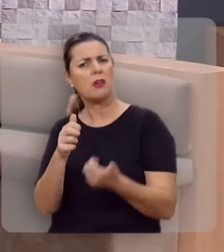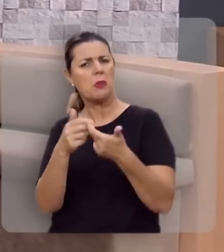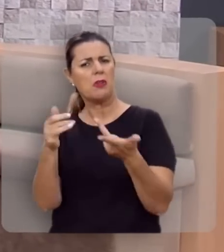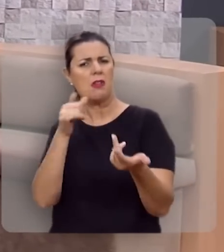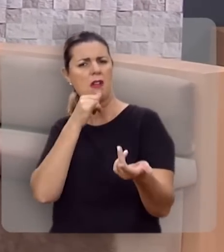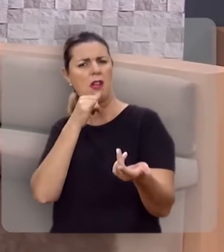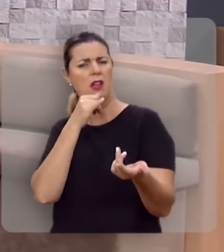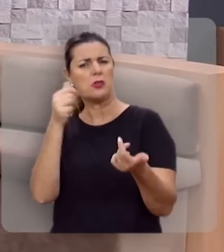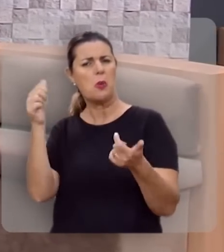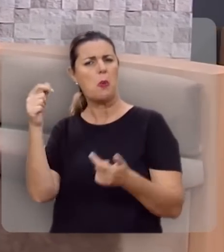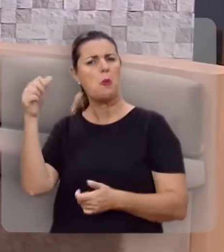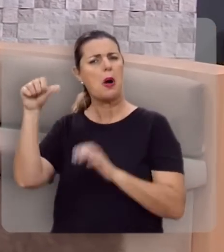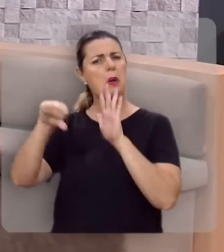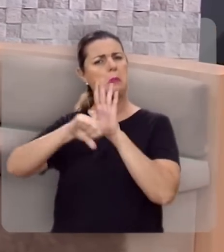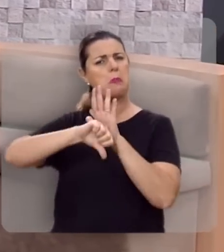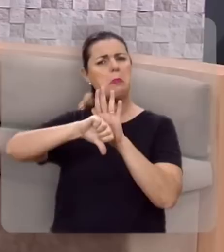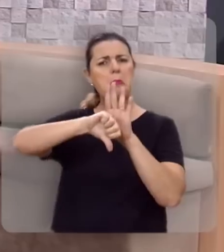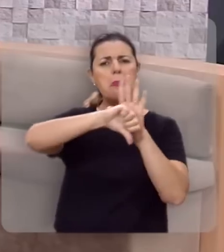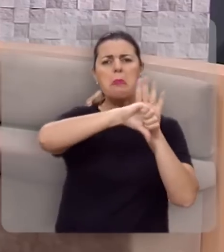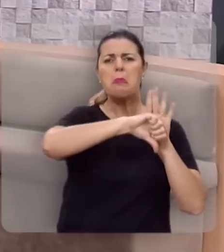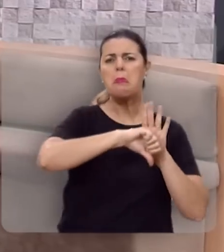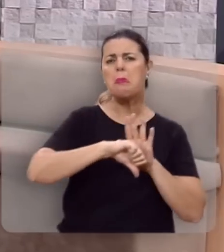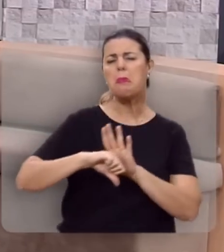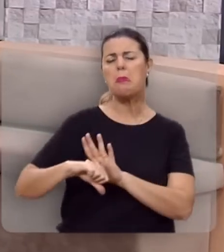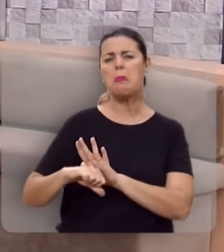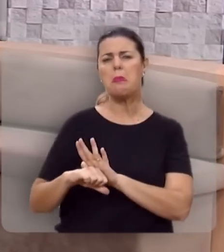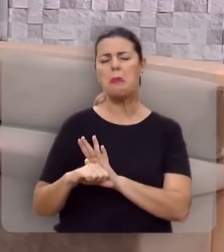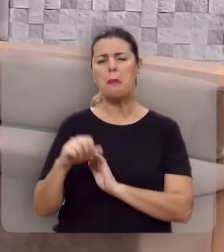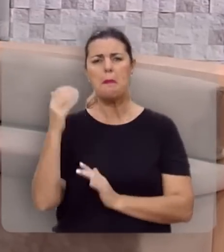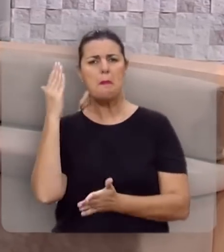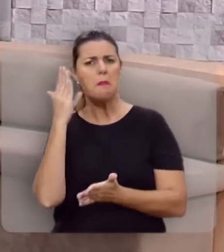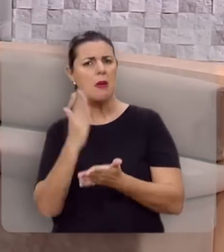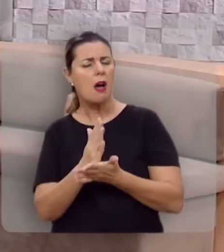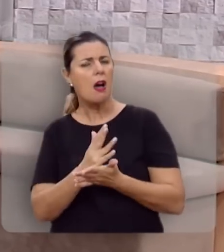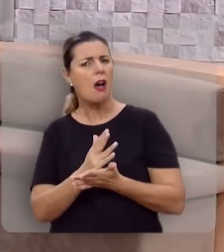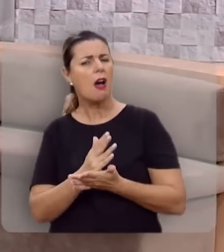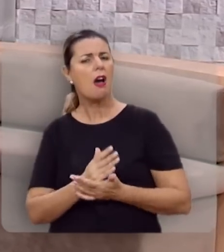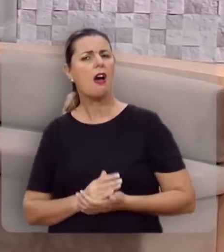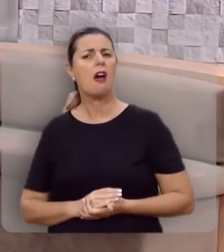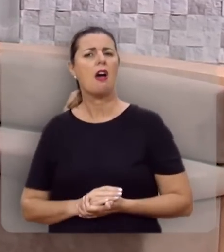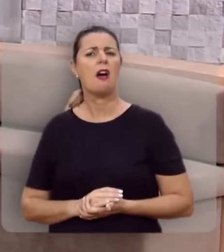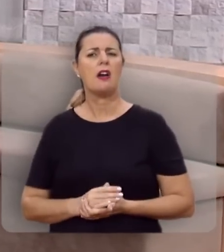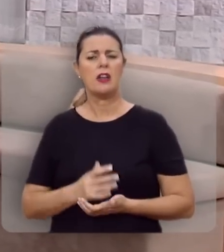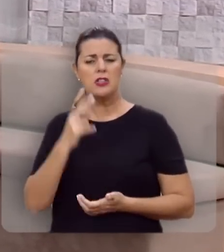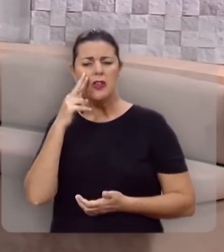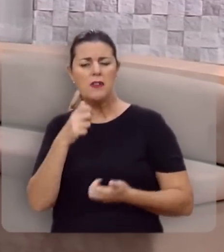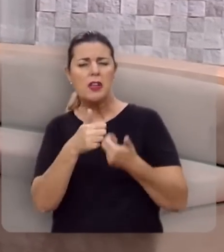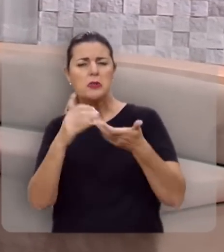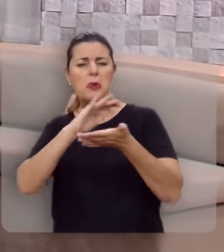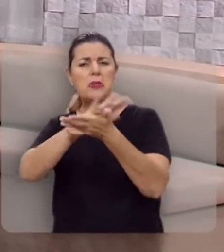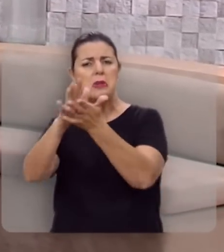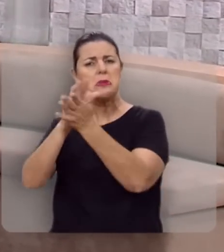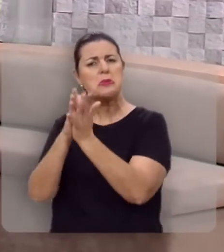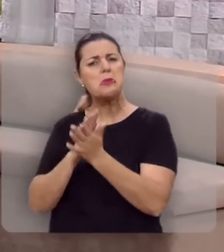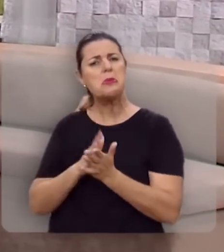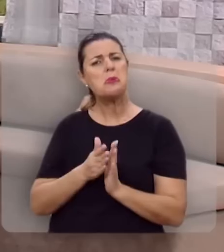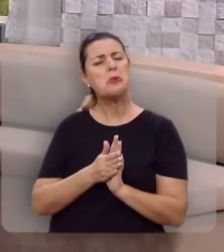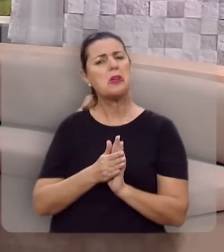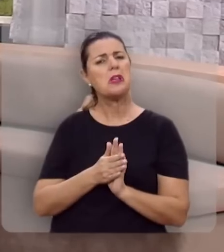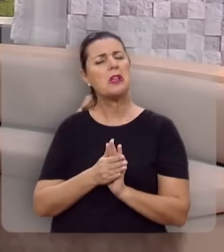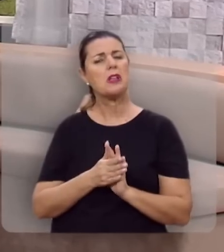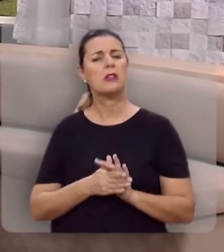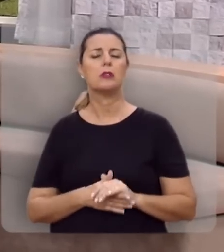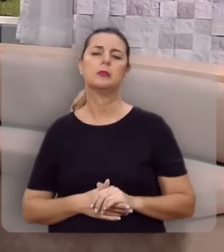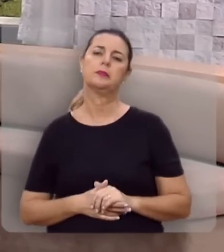caos. Pare de escutar os agentes da derrota, do fracasso,